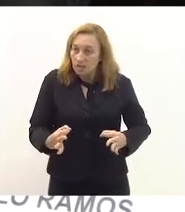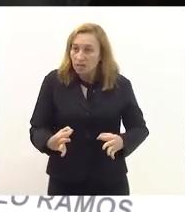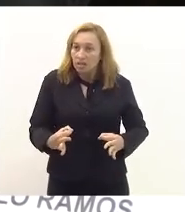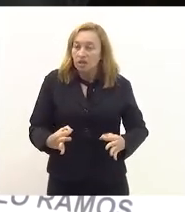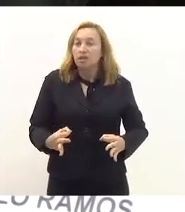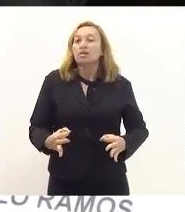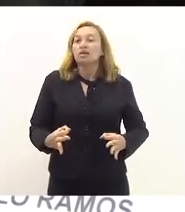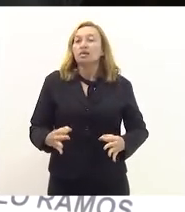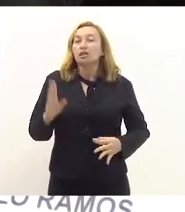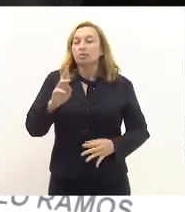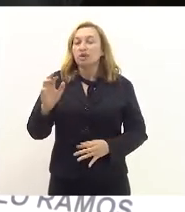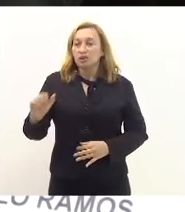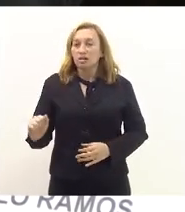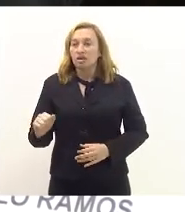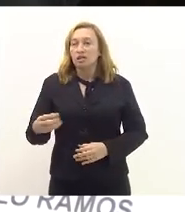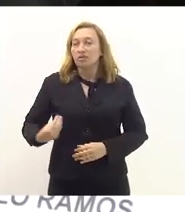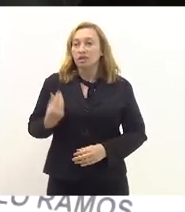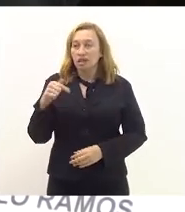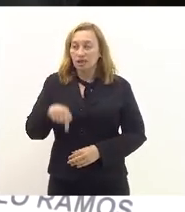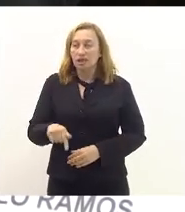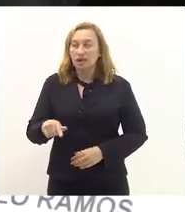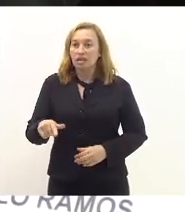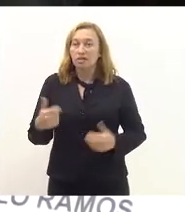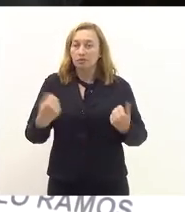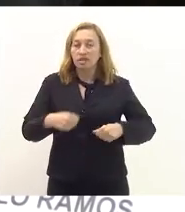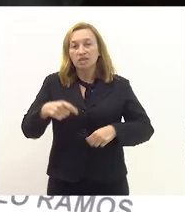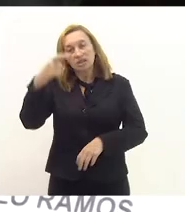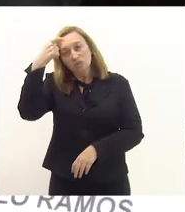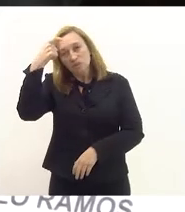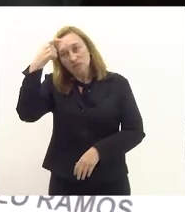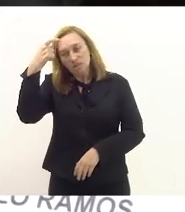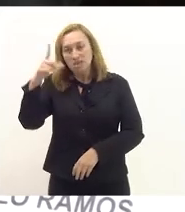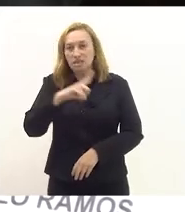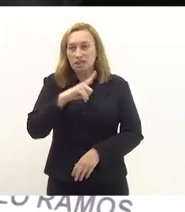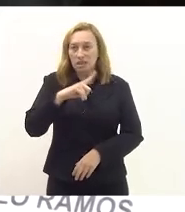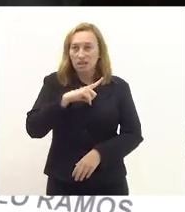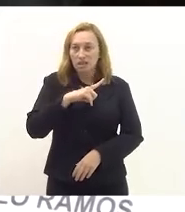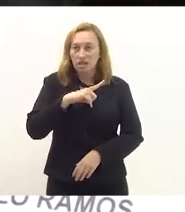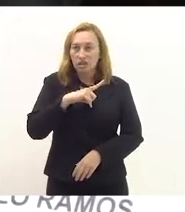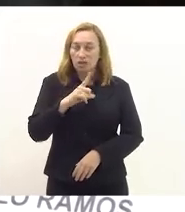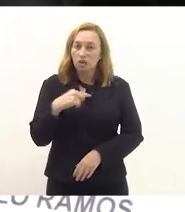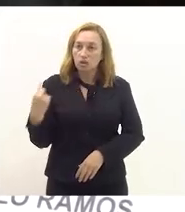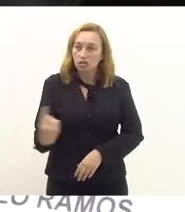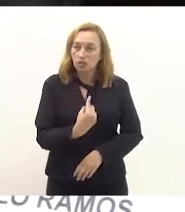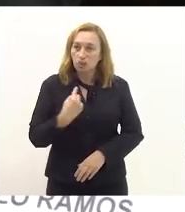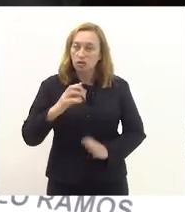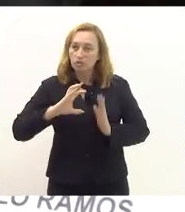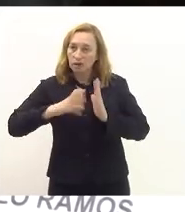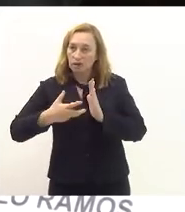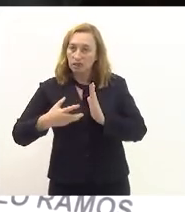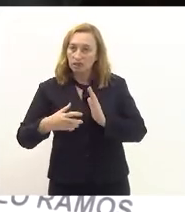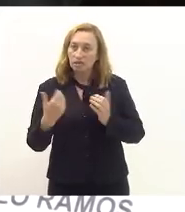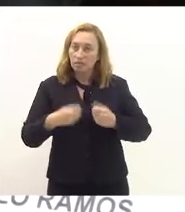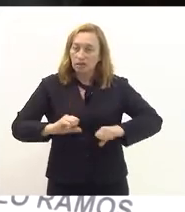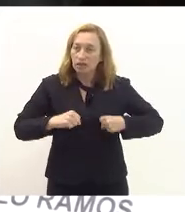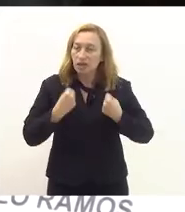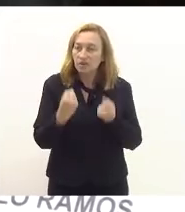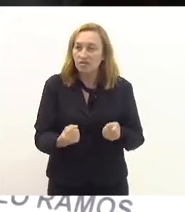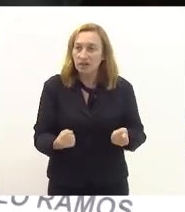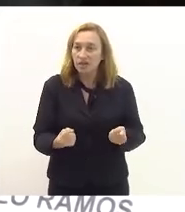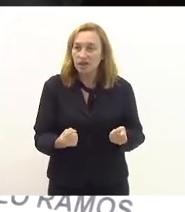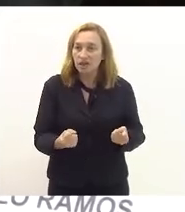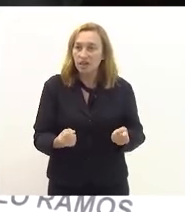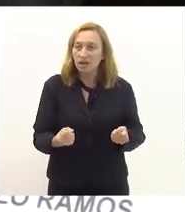nós, brizolistas, estamos aqui, temos que ter a consciência de que somos um partido que tem que defender a